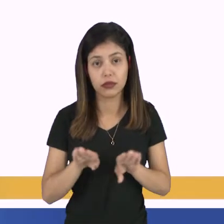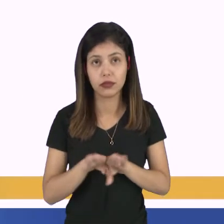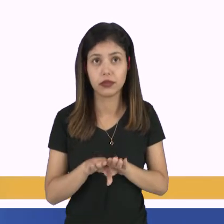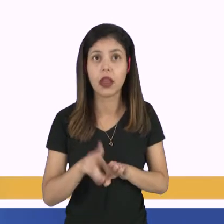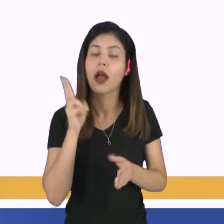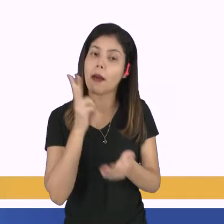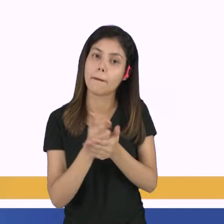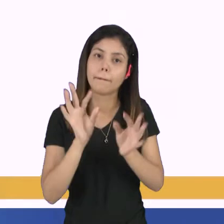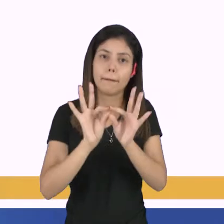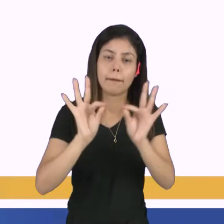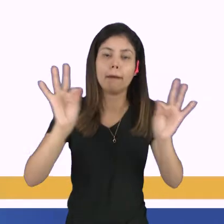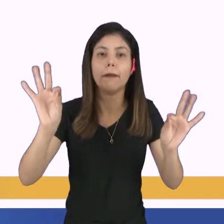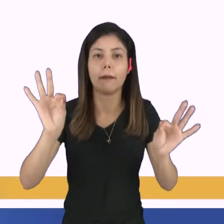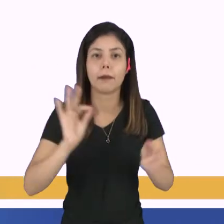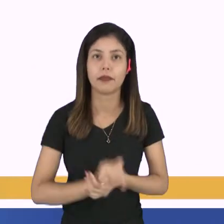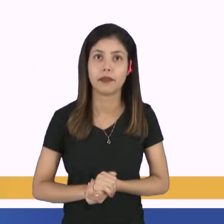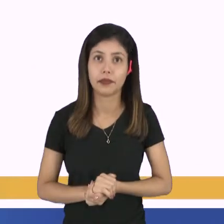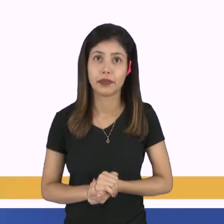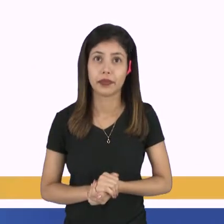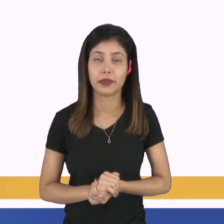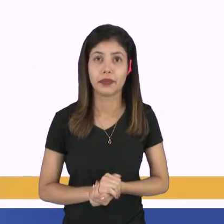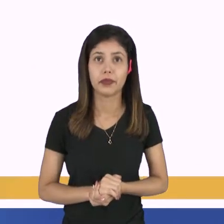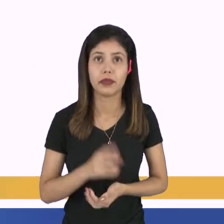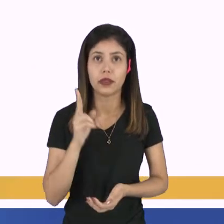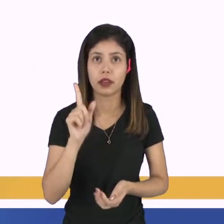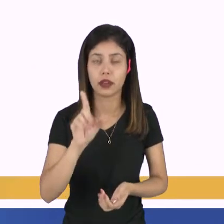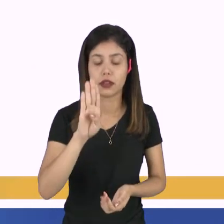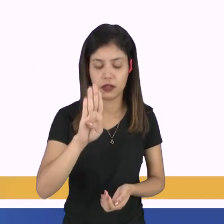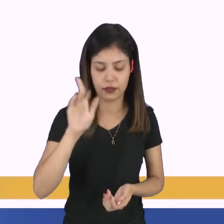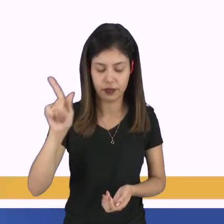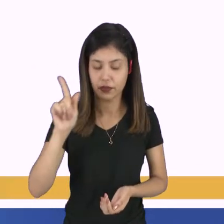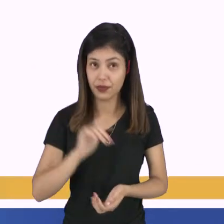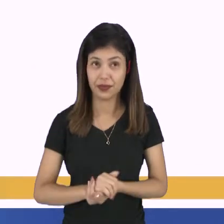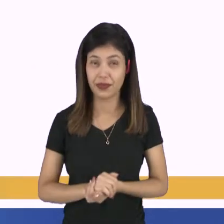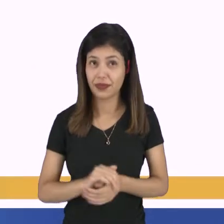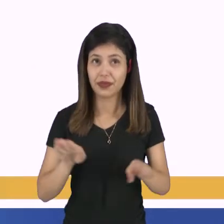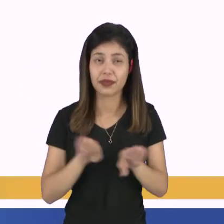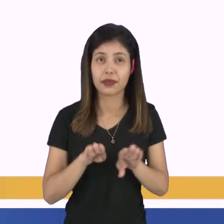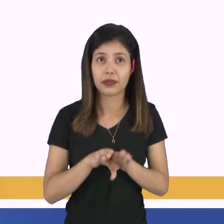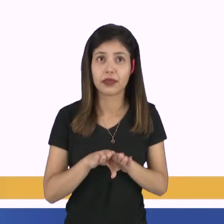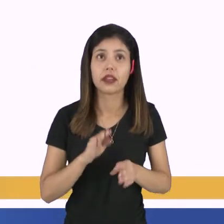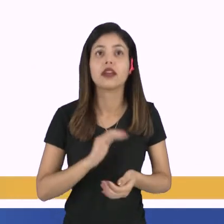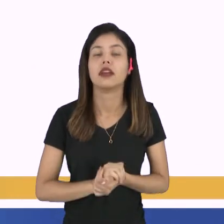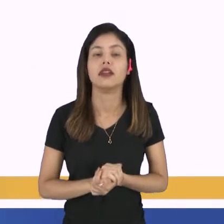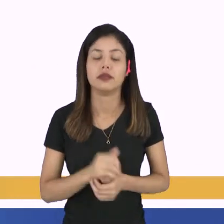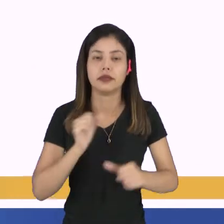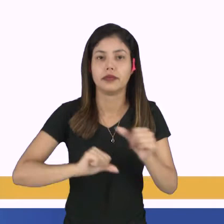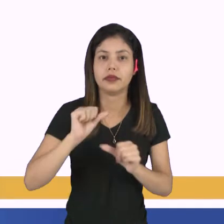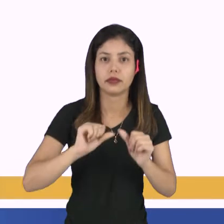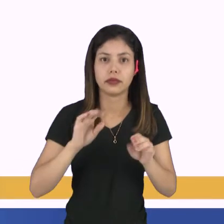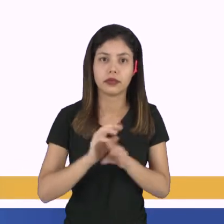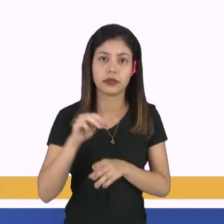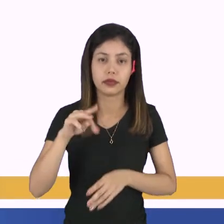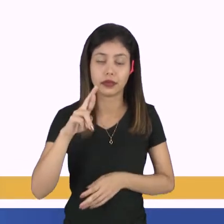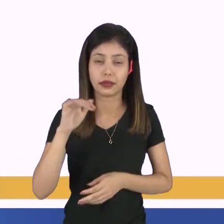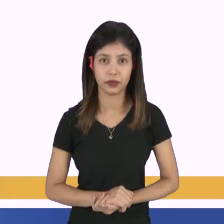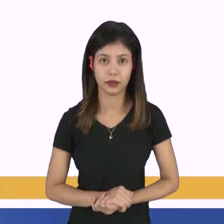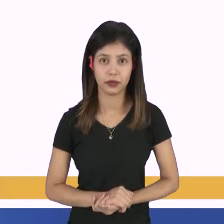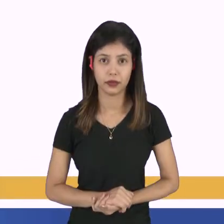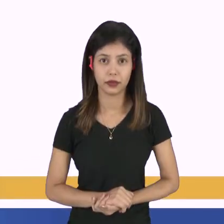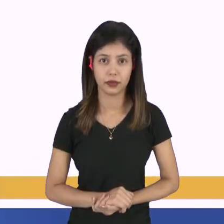a medida do segmento BG será a mesma. Então, esse projeto aqui vai ter que ser modificado pelo Matheus, né? Então, vamos